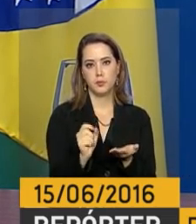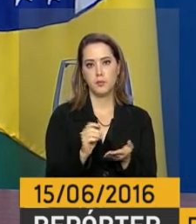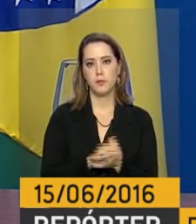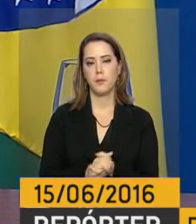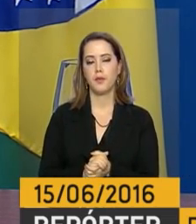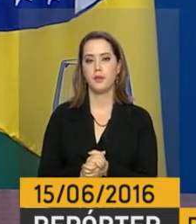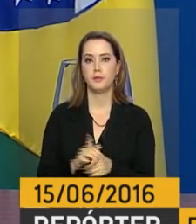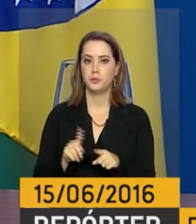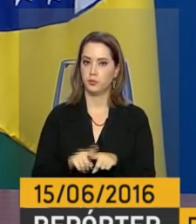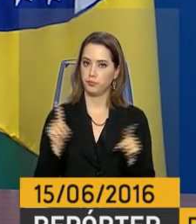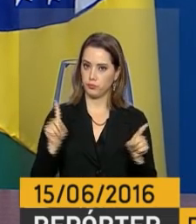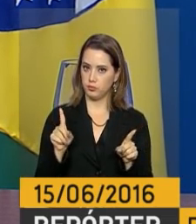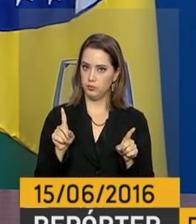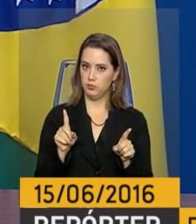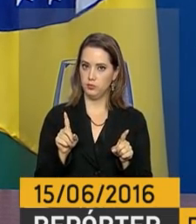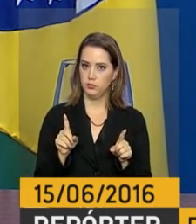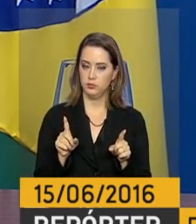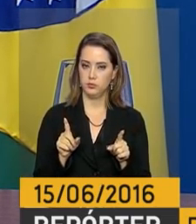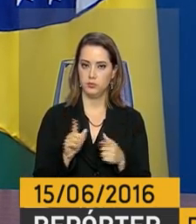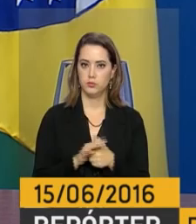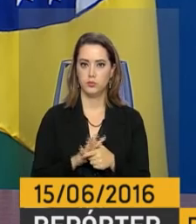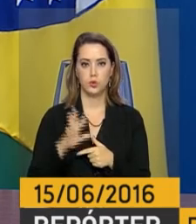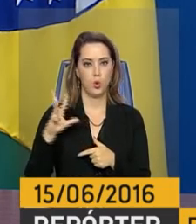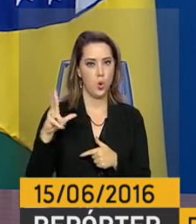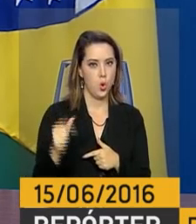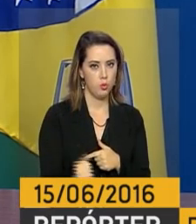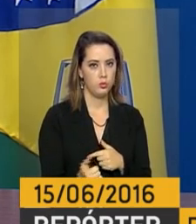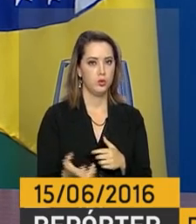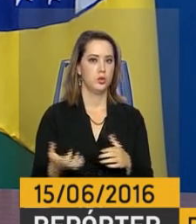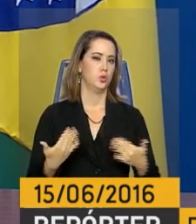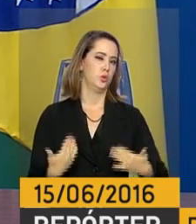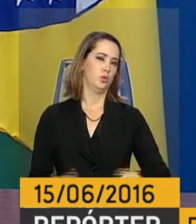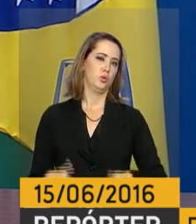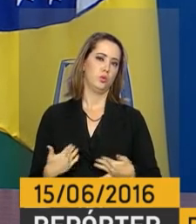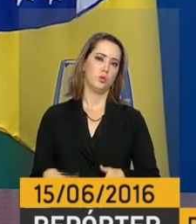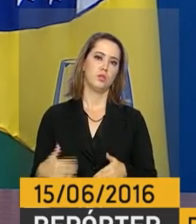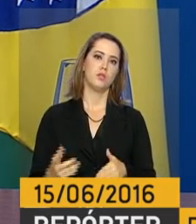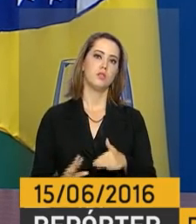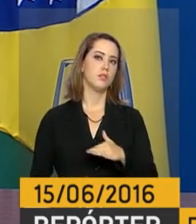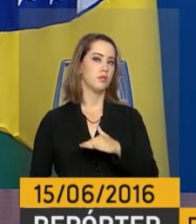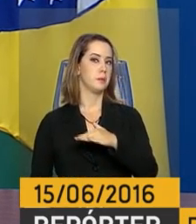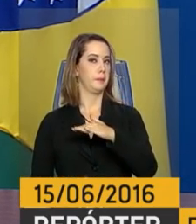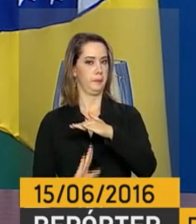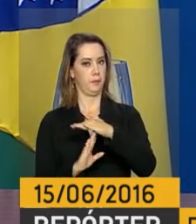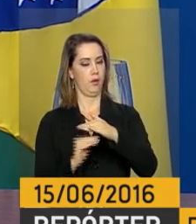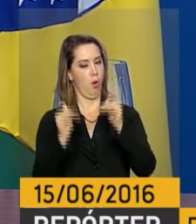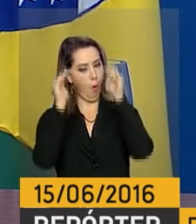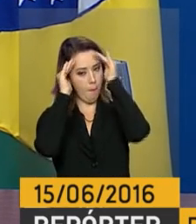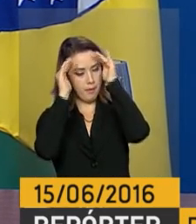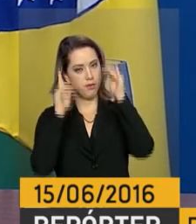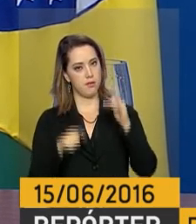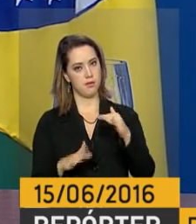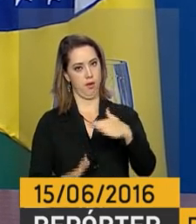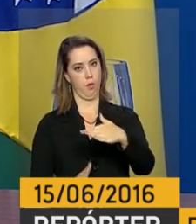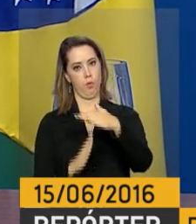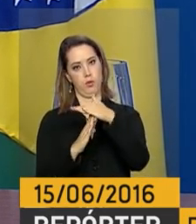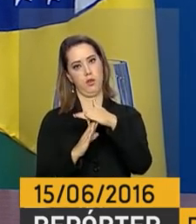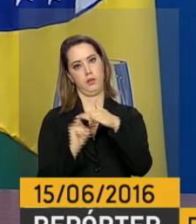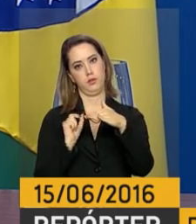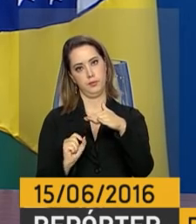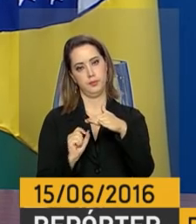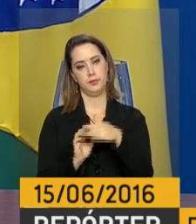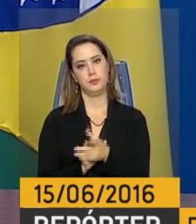municípios, mas eh todas as despesas estão sujeitas ao tempo,